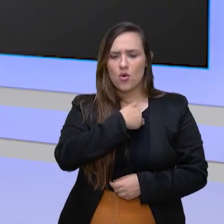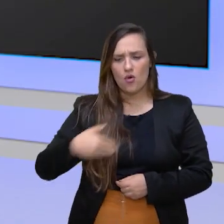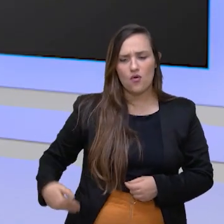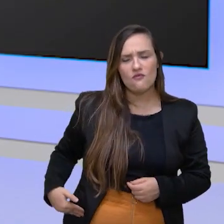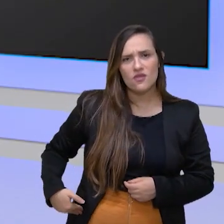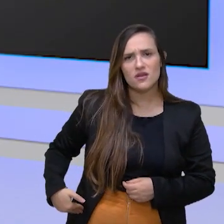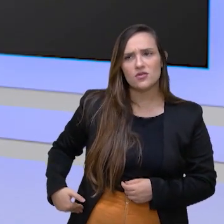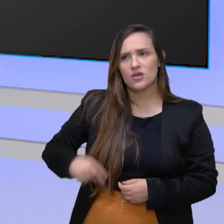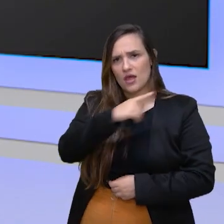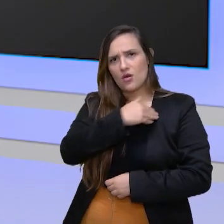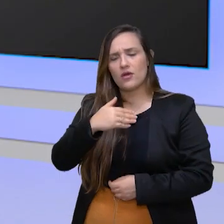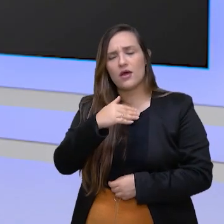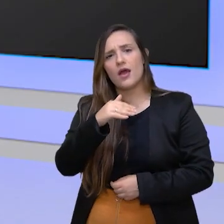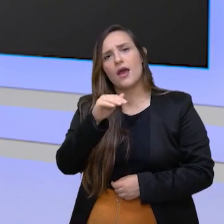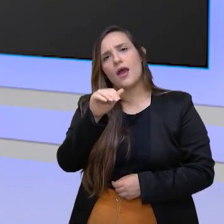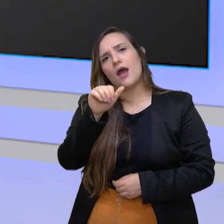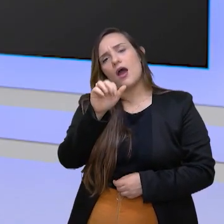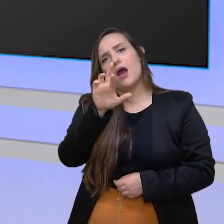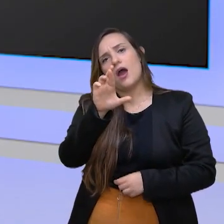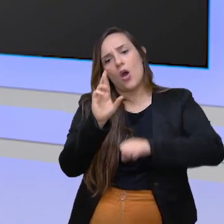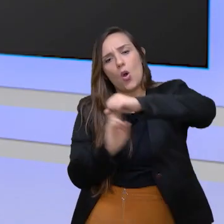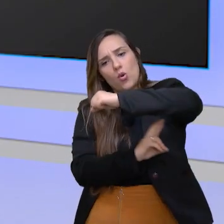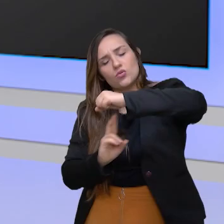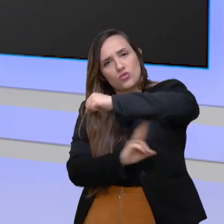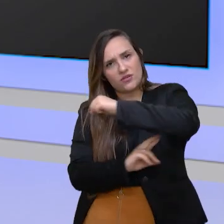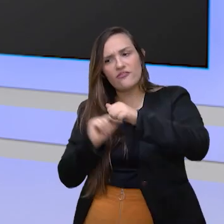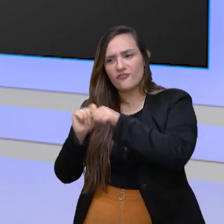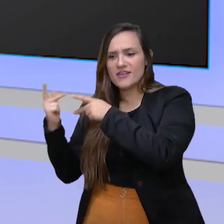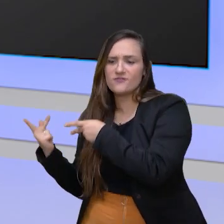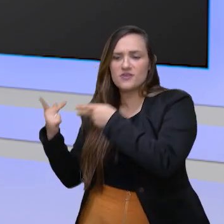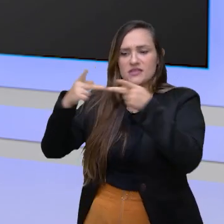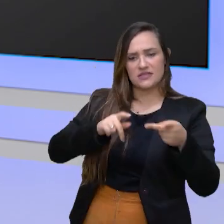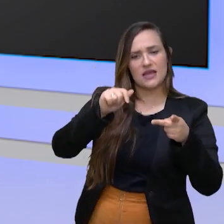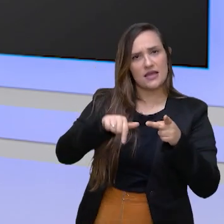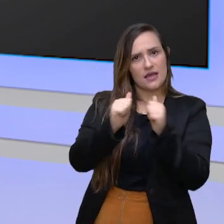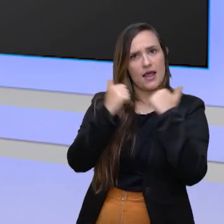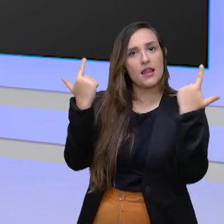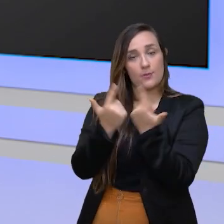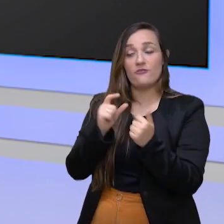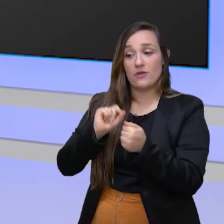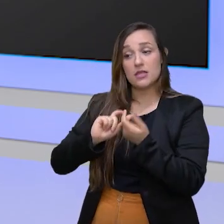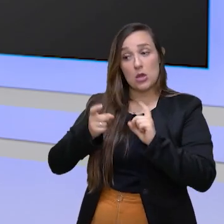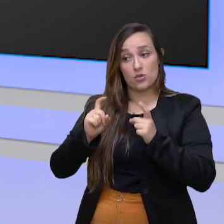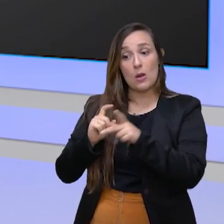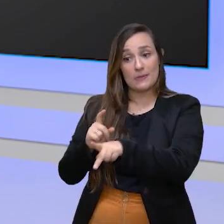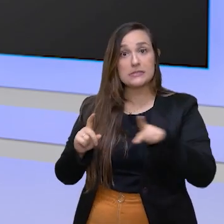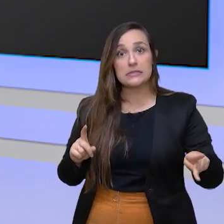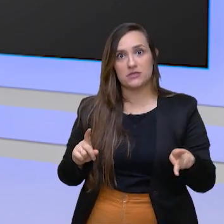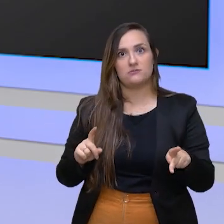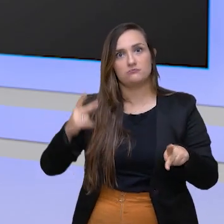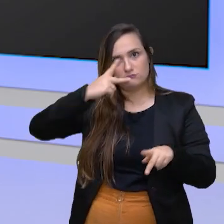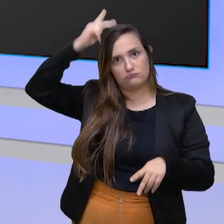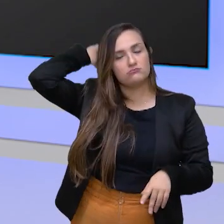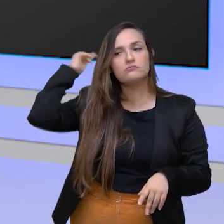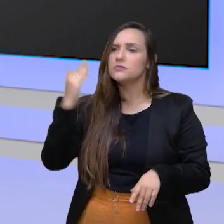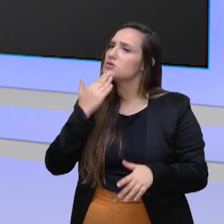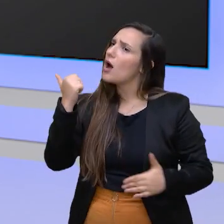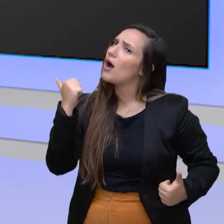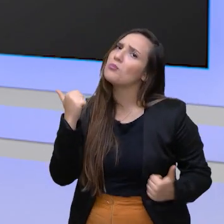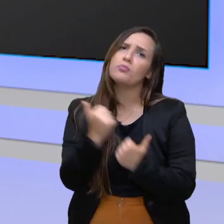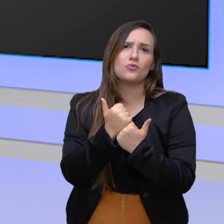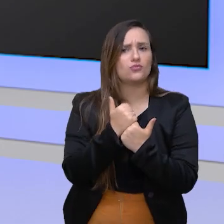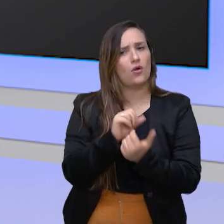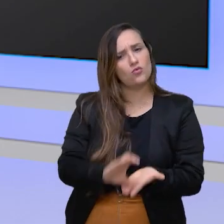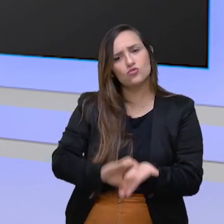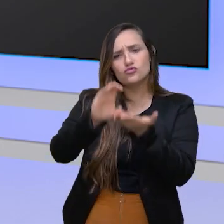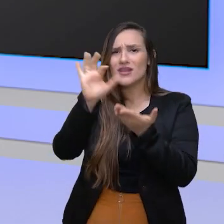Ex-governador de Rondônia e técnicos agrícolas realizaram visita a Alemes e durante a reunião com o presidente da Casa, deputado